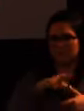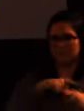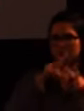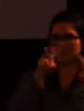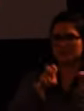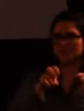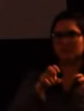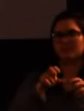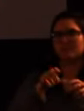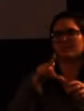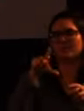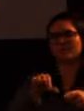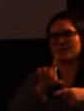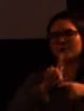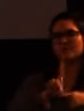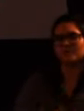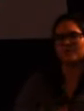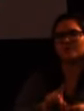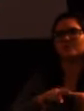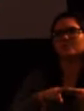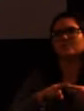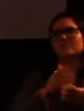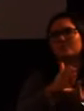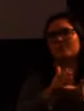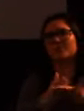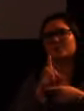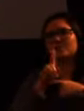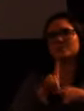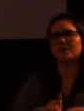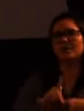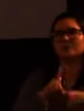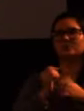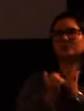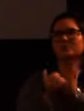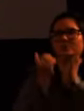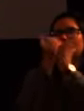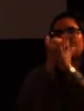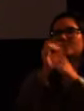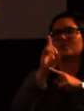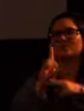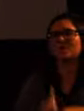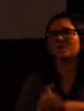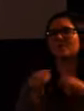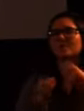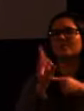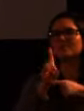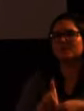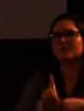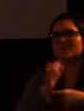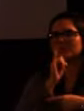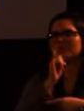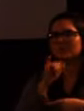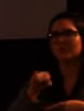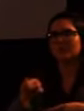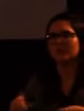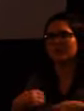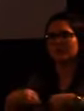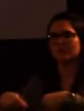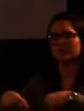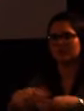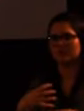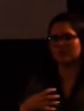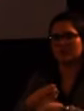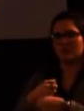baixa densidade, média densidade e alta densidade. O que é que define essas densidades? O coeficiente de aproveitamento, que é o que